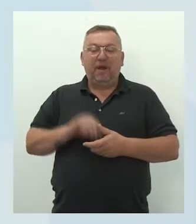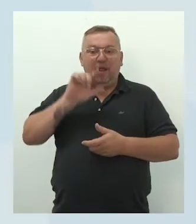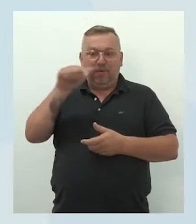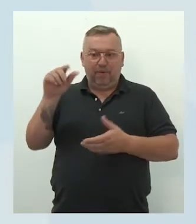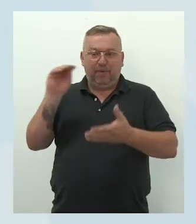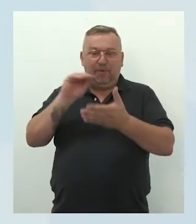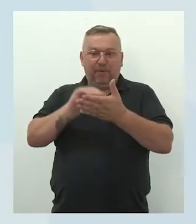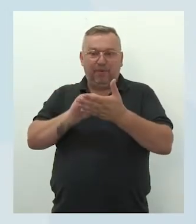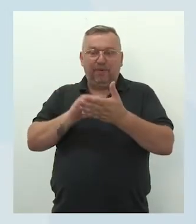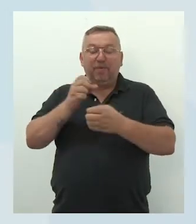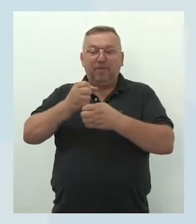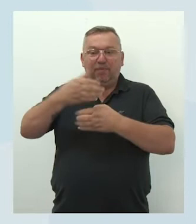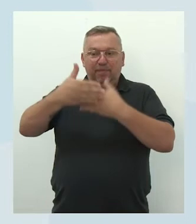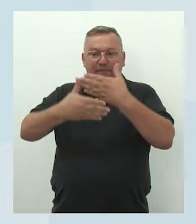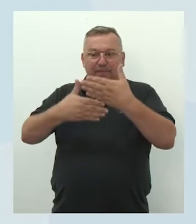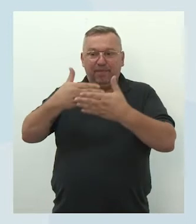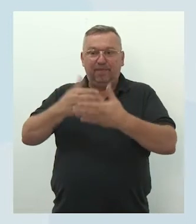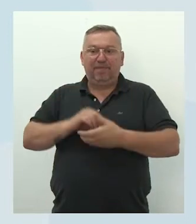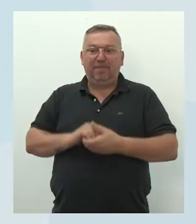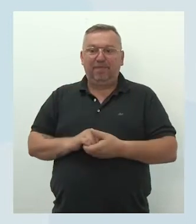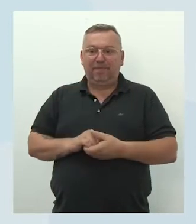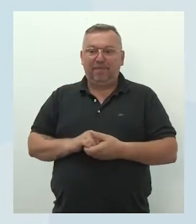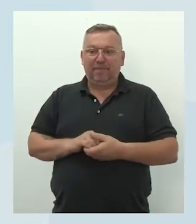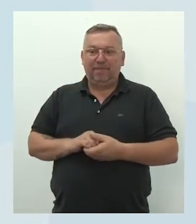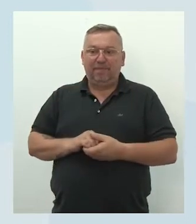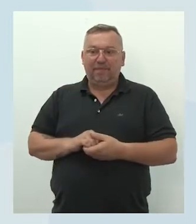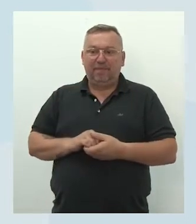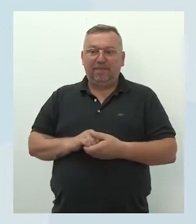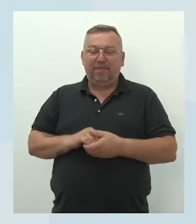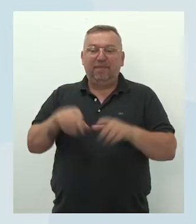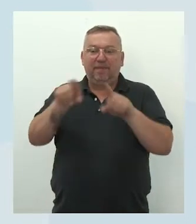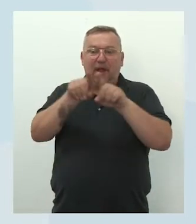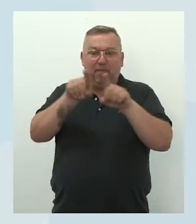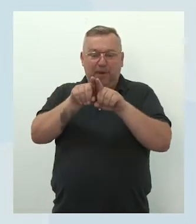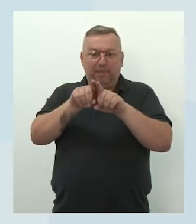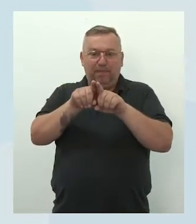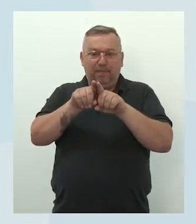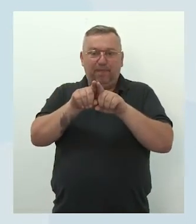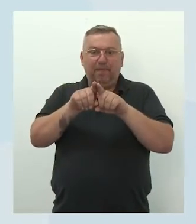colocar o slide 12 para mim, por gentileza? Isso. E aí, por último,